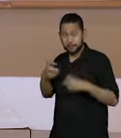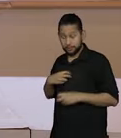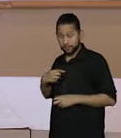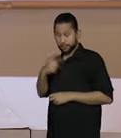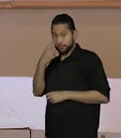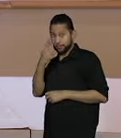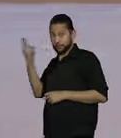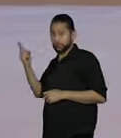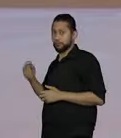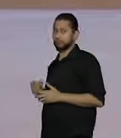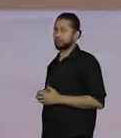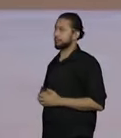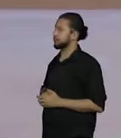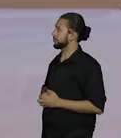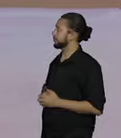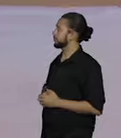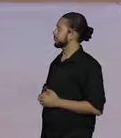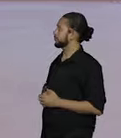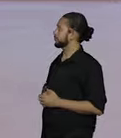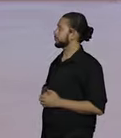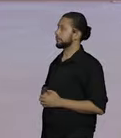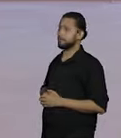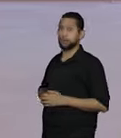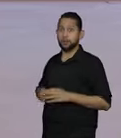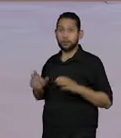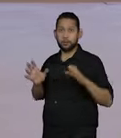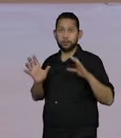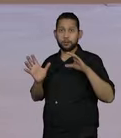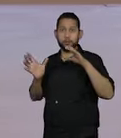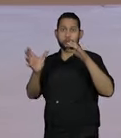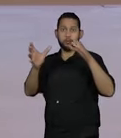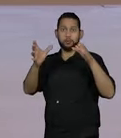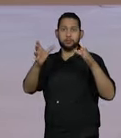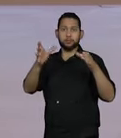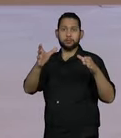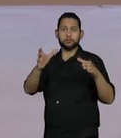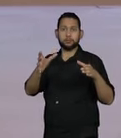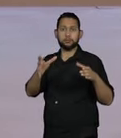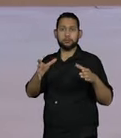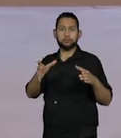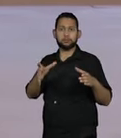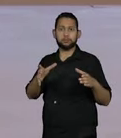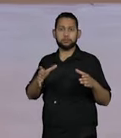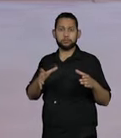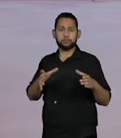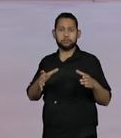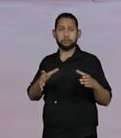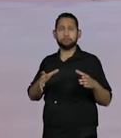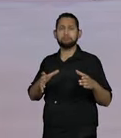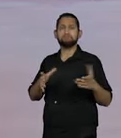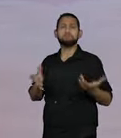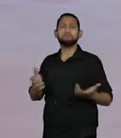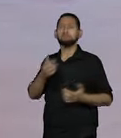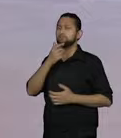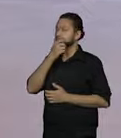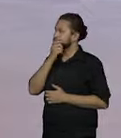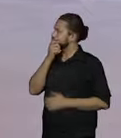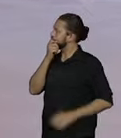a reação. Quando eu colocar sobre, eu gostaria que vocês